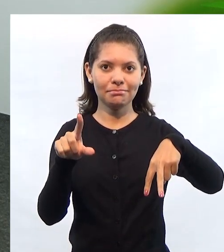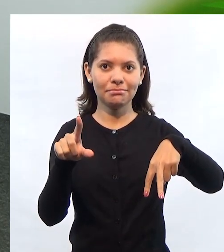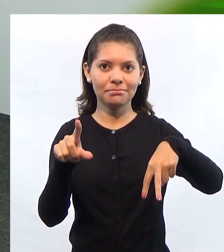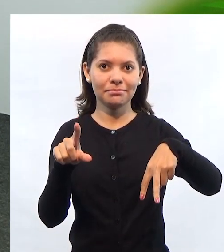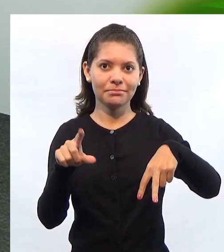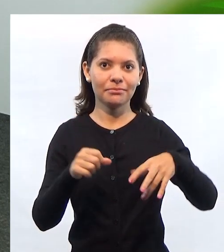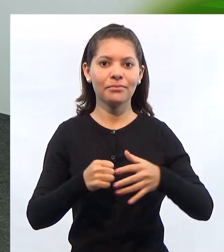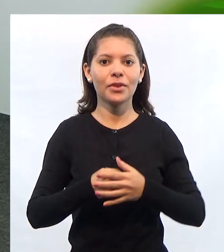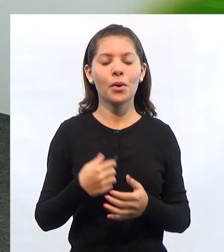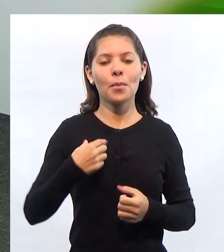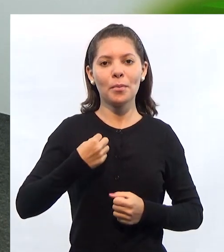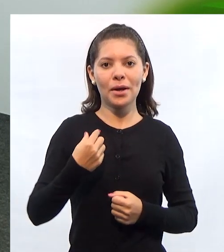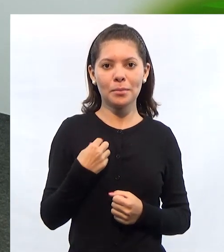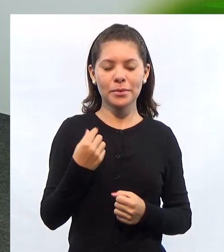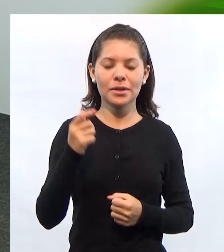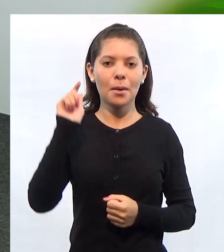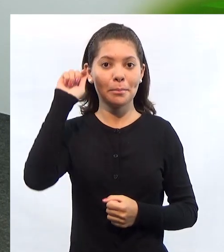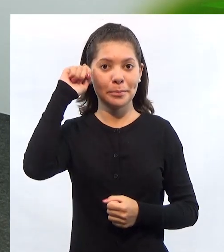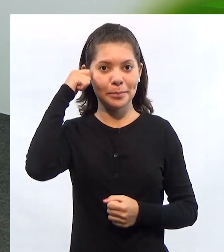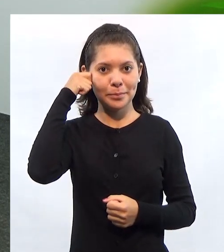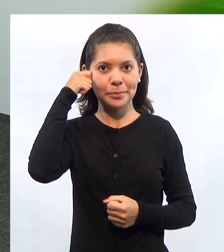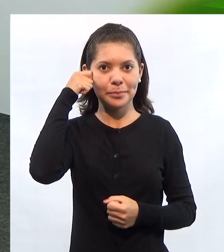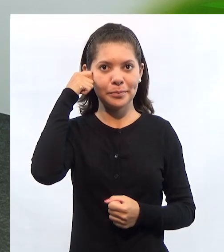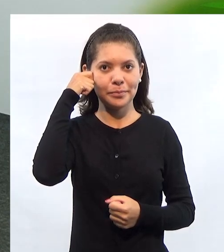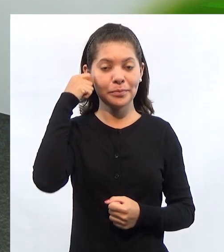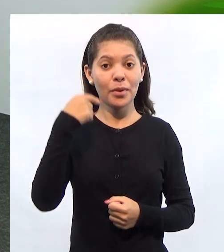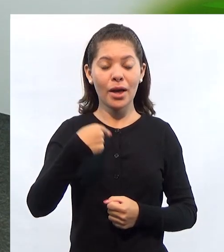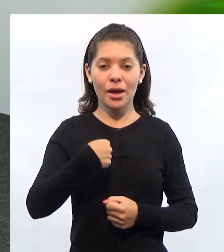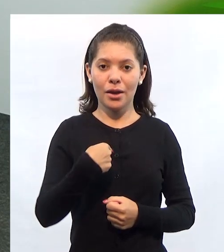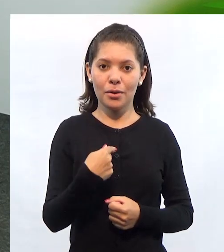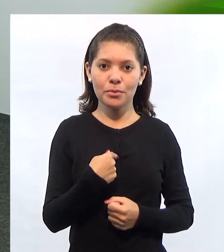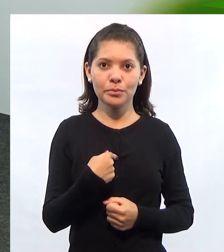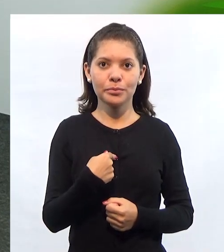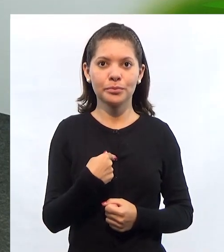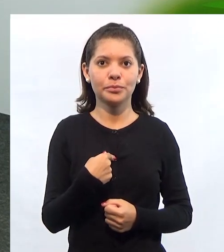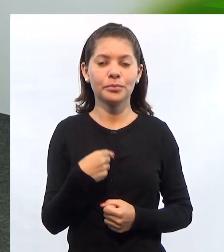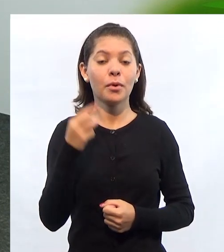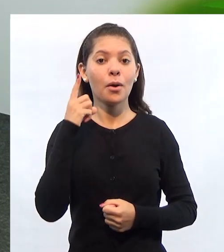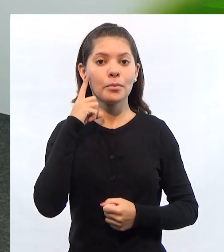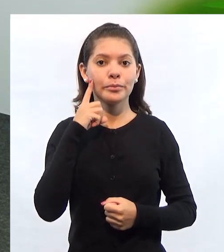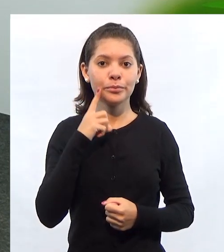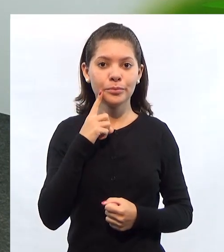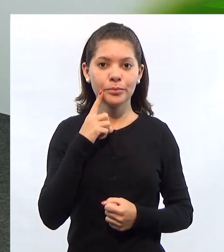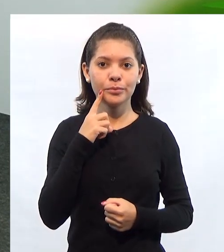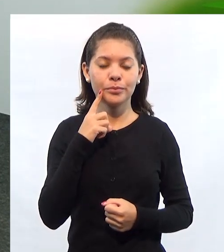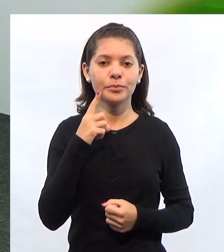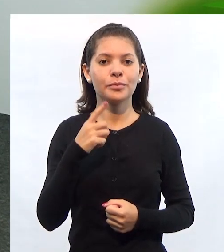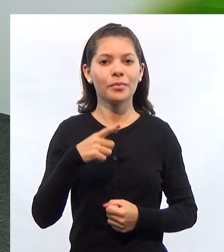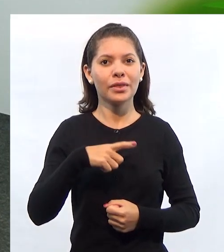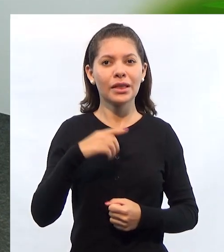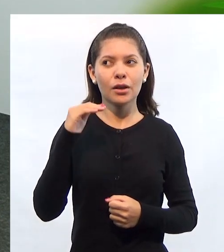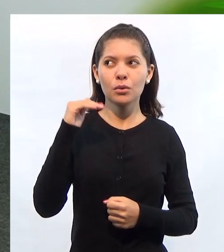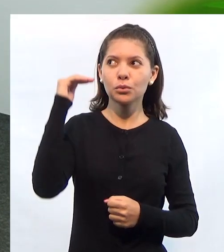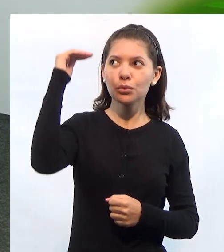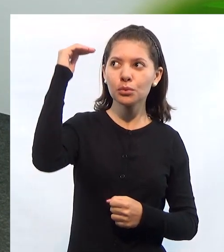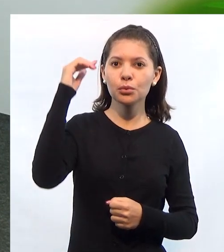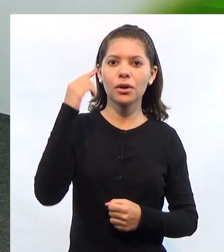azul, uma camiseta preta, eu sou moreno,